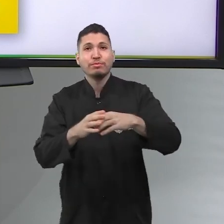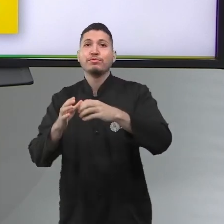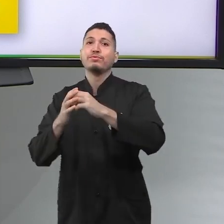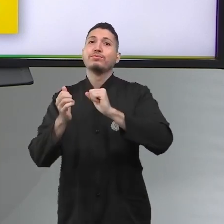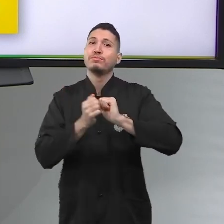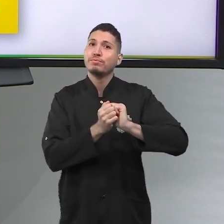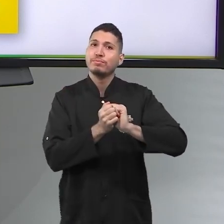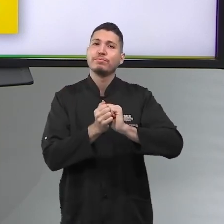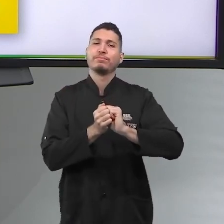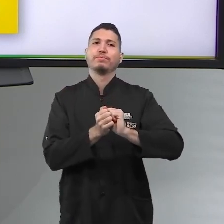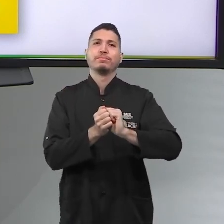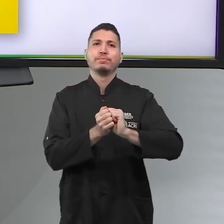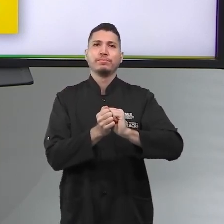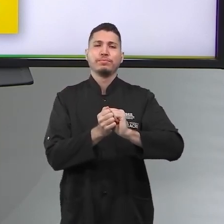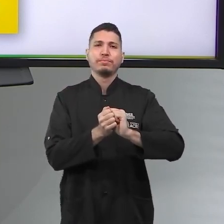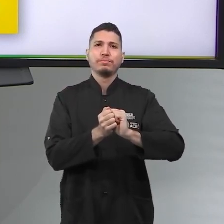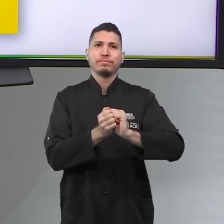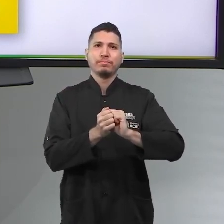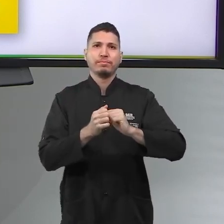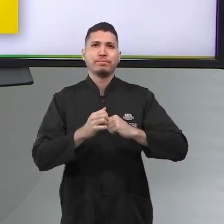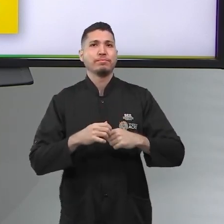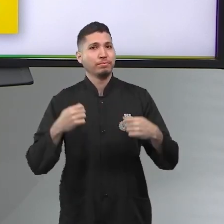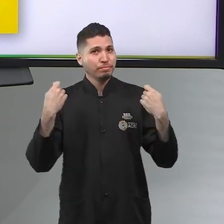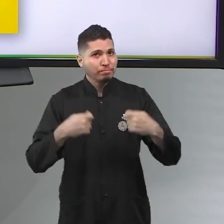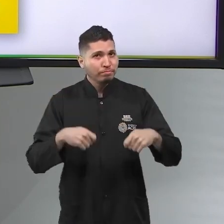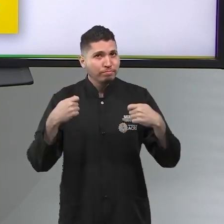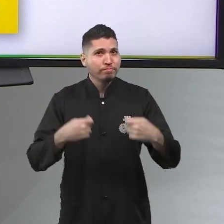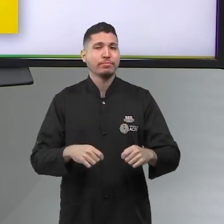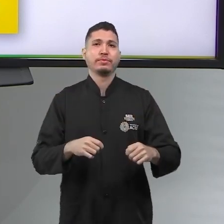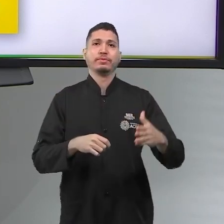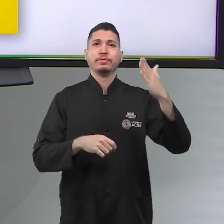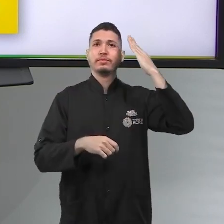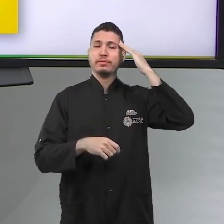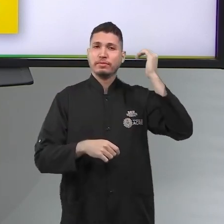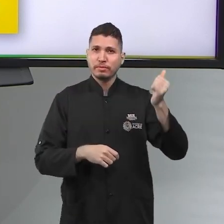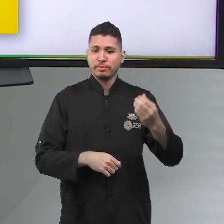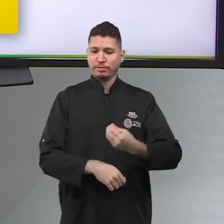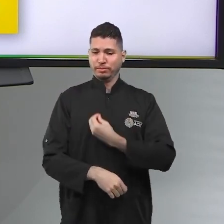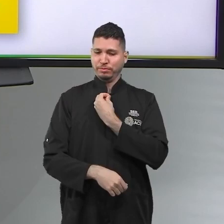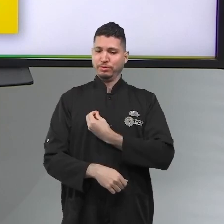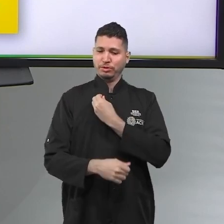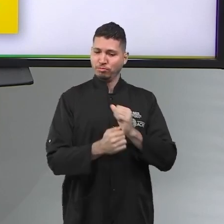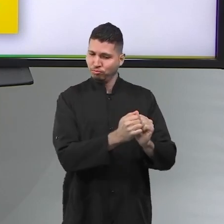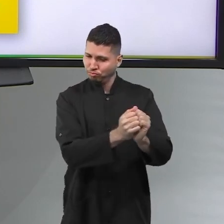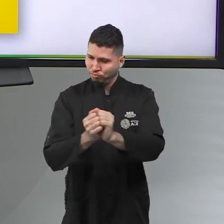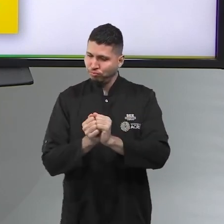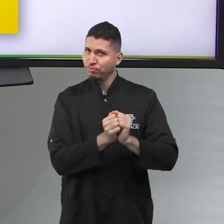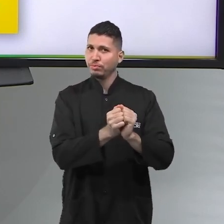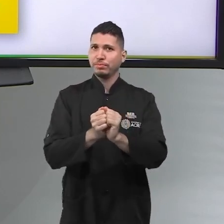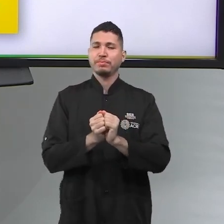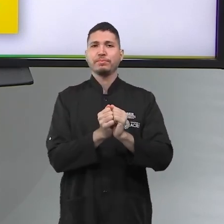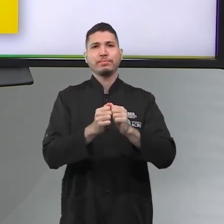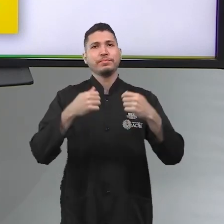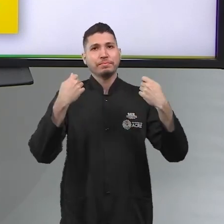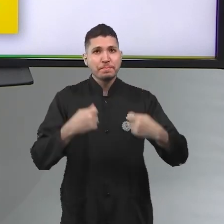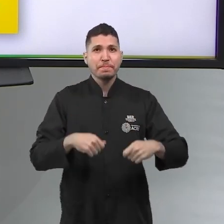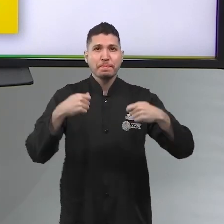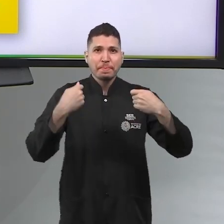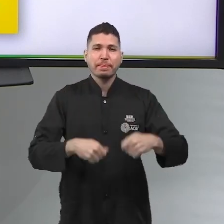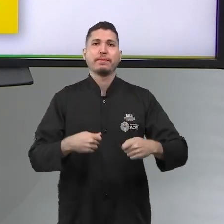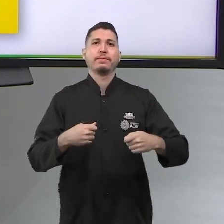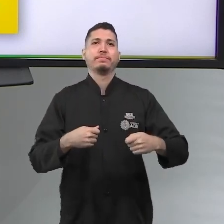termo, civilizados. Precisamos saber viver em sociedade, precisamos saber viver com